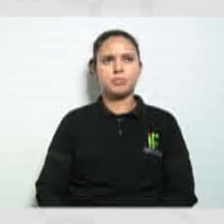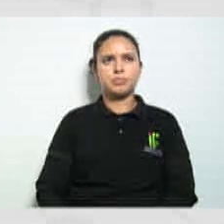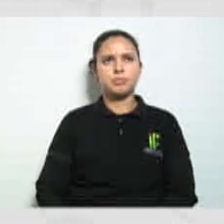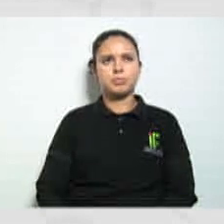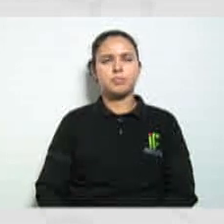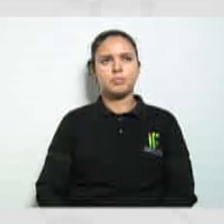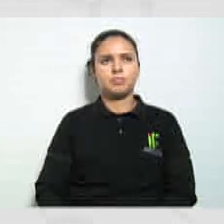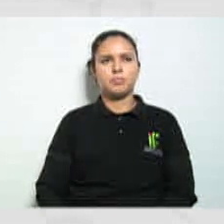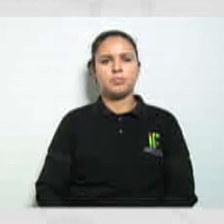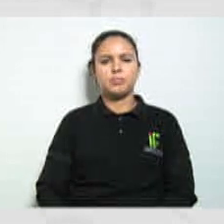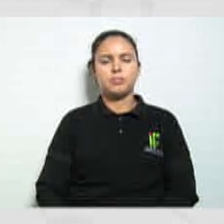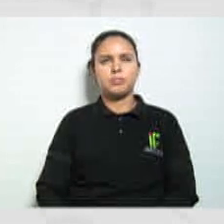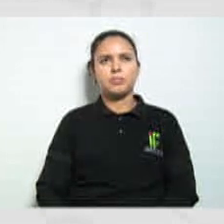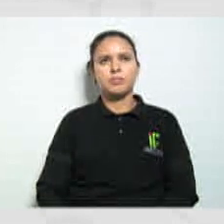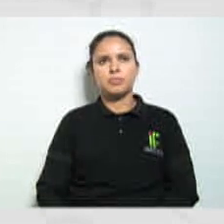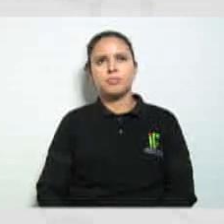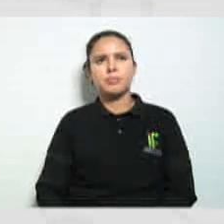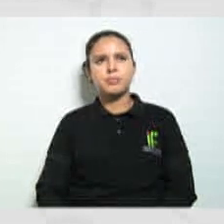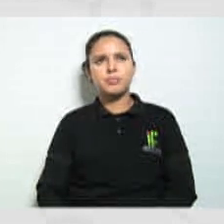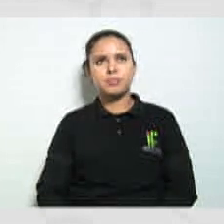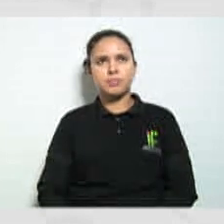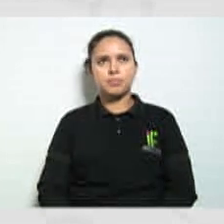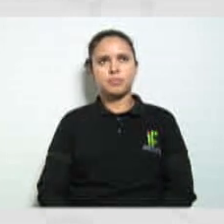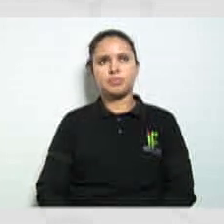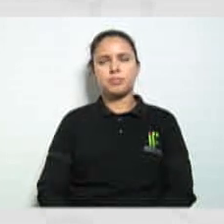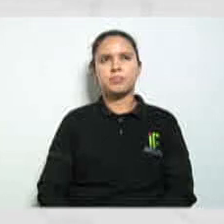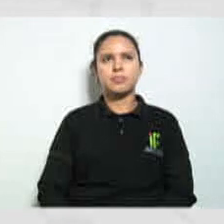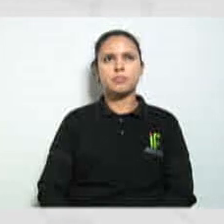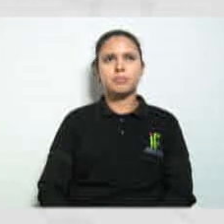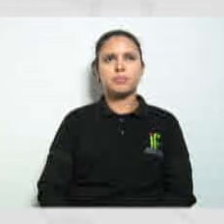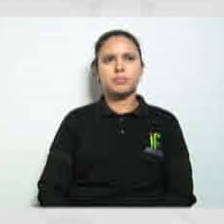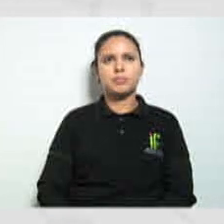Então, ato não cooperativo